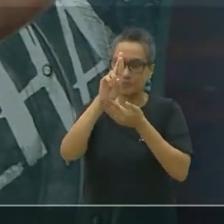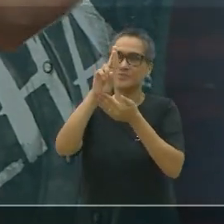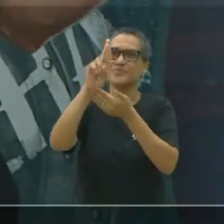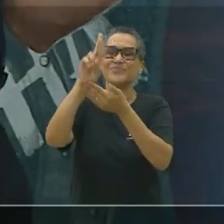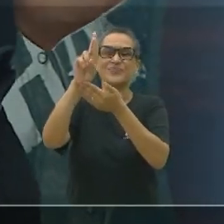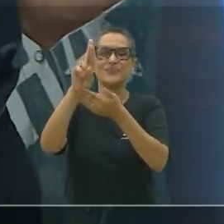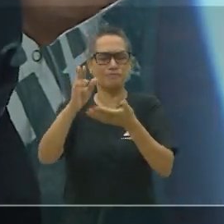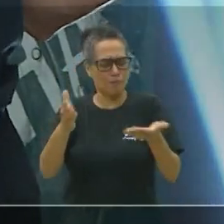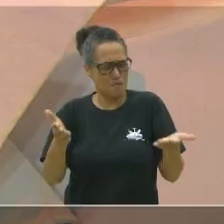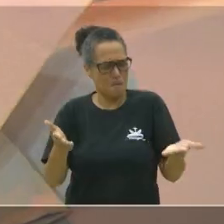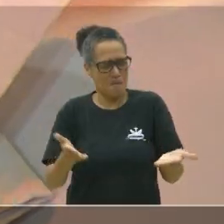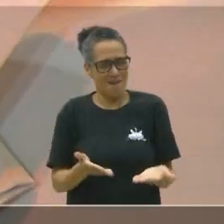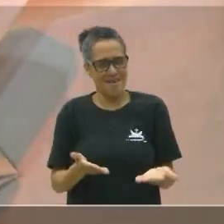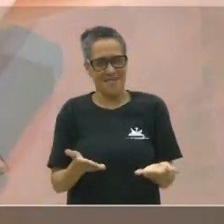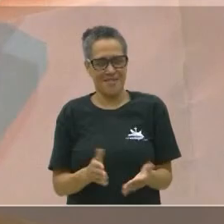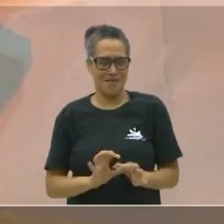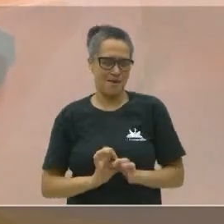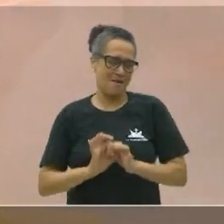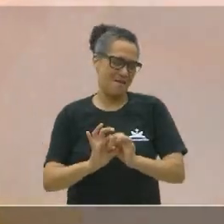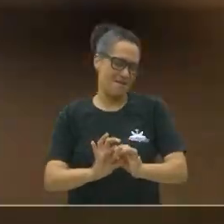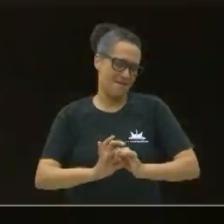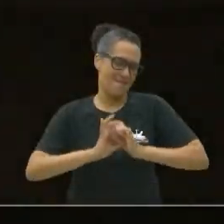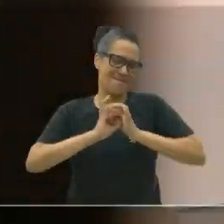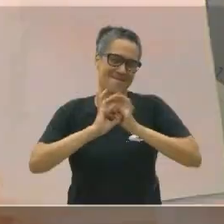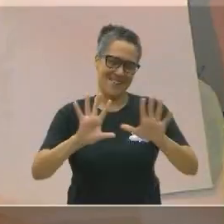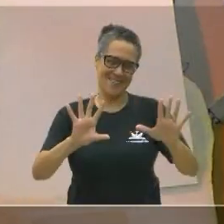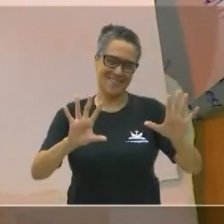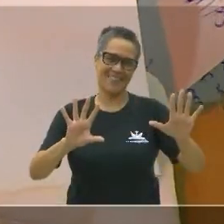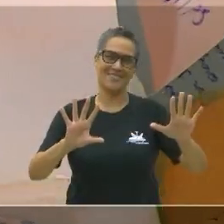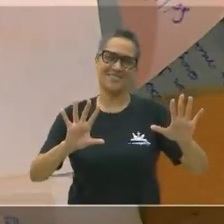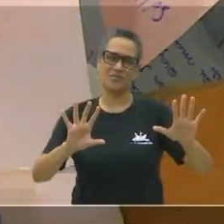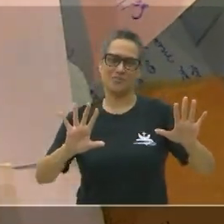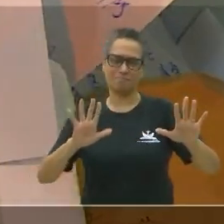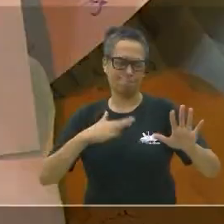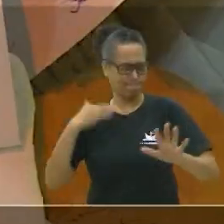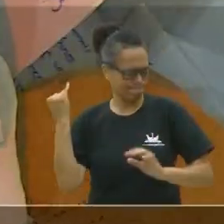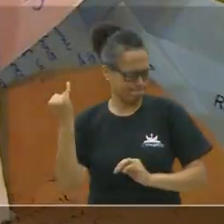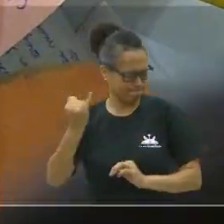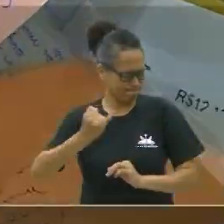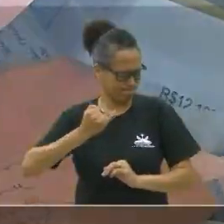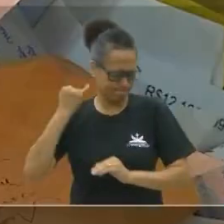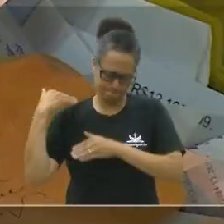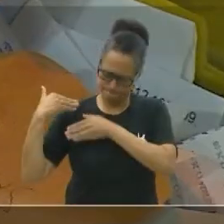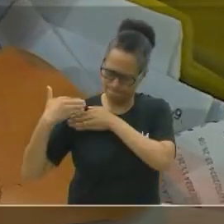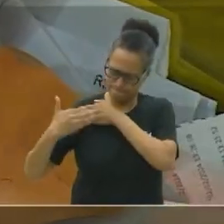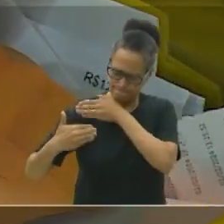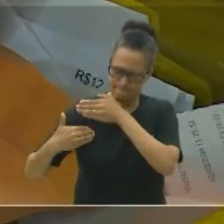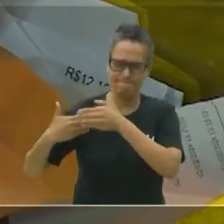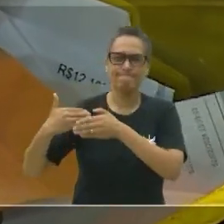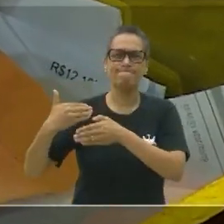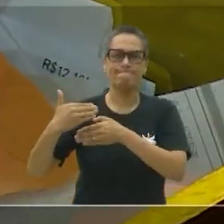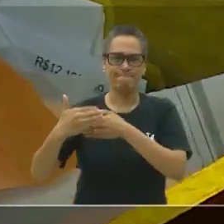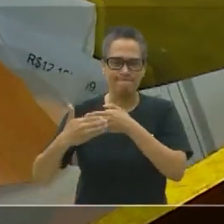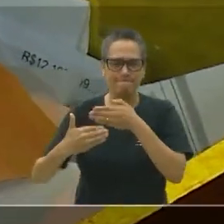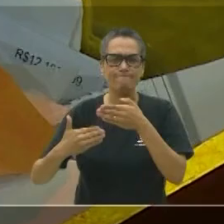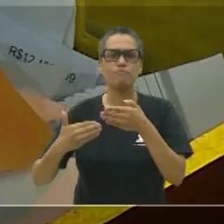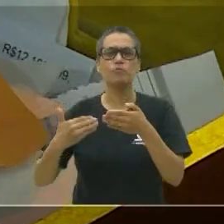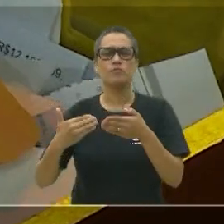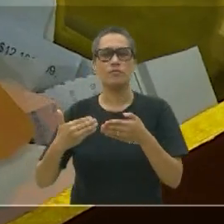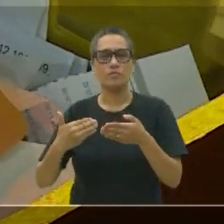livre, hoje livre, meu tesouro, canta bem forte. Meu tesouro, minha herança,